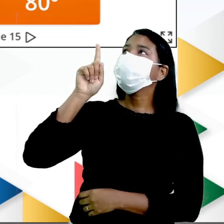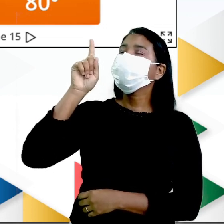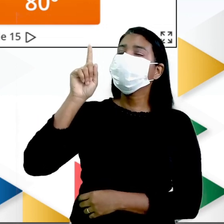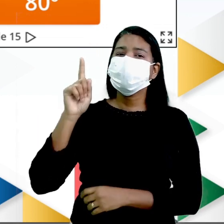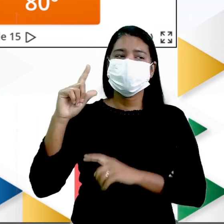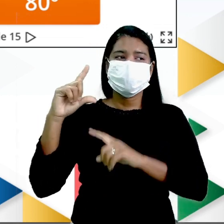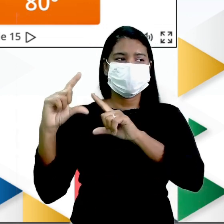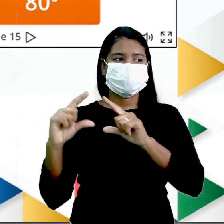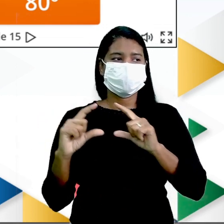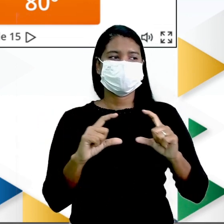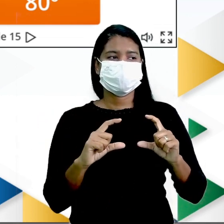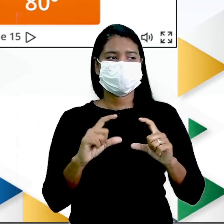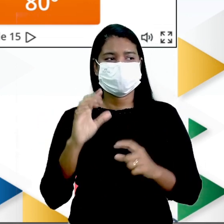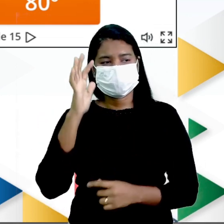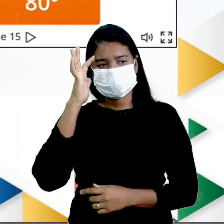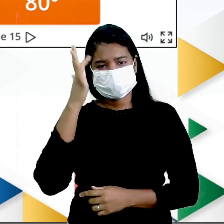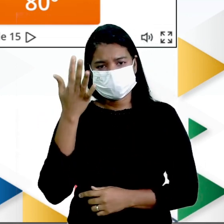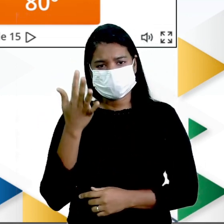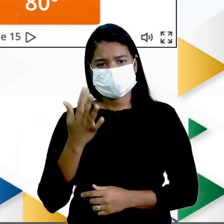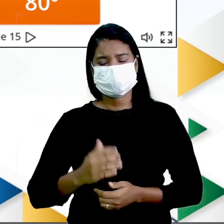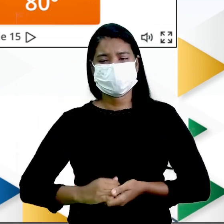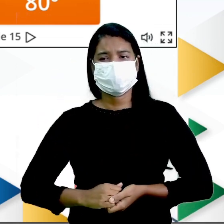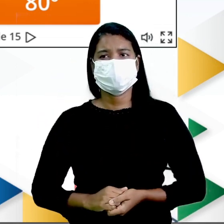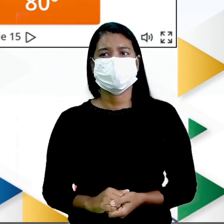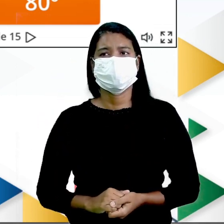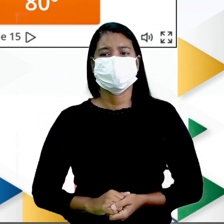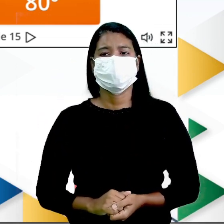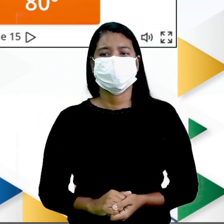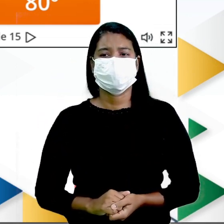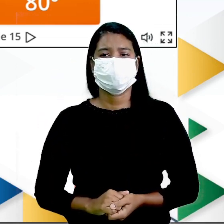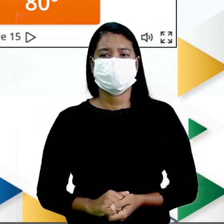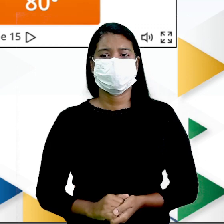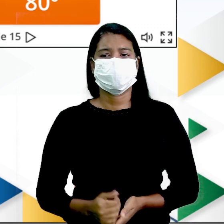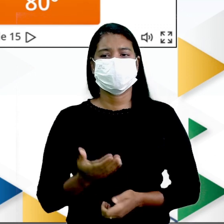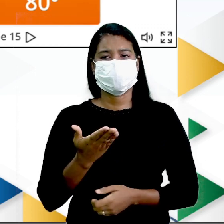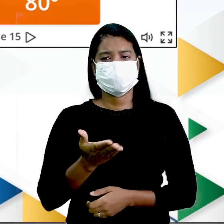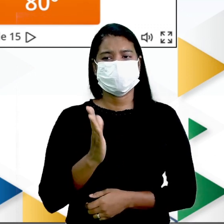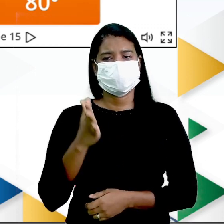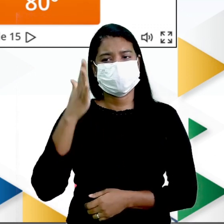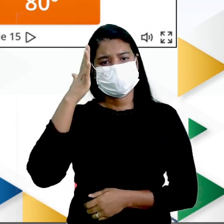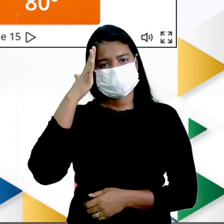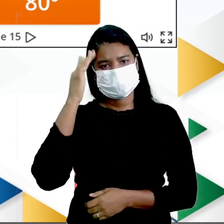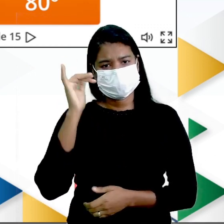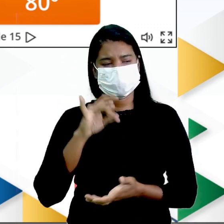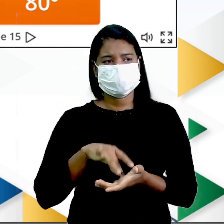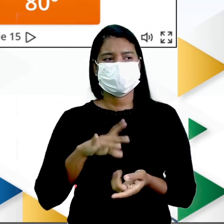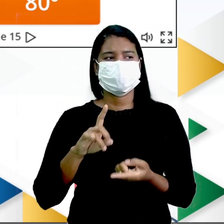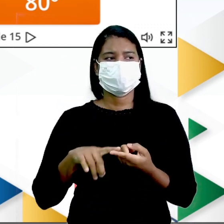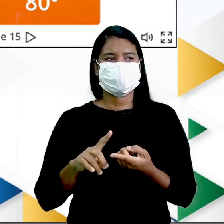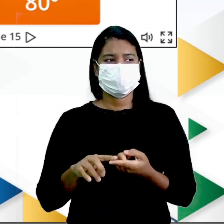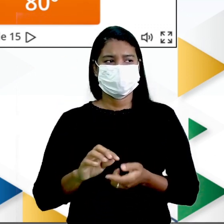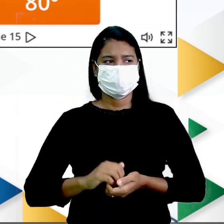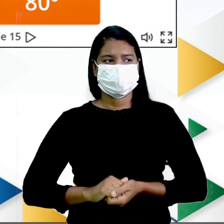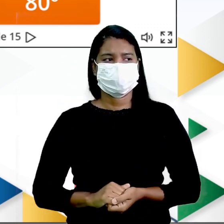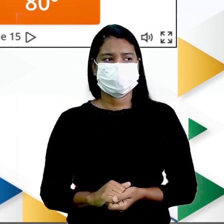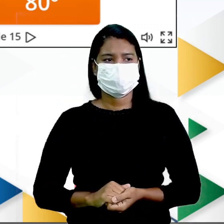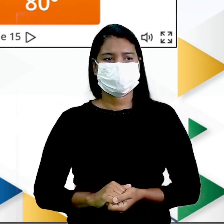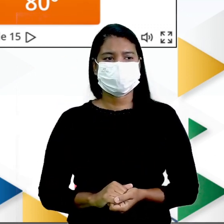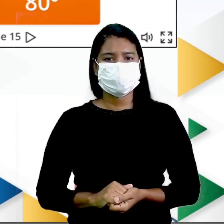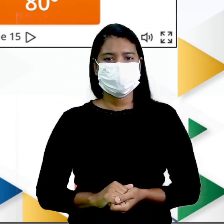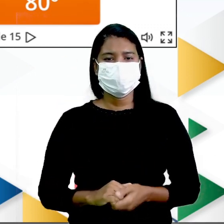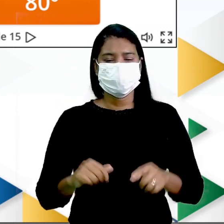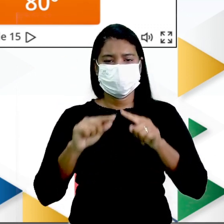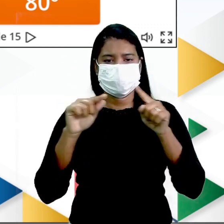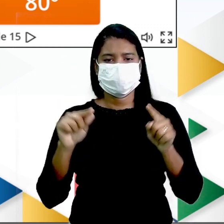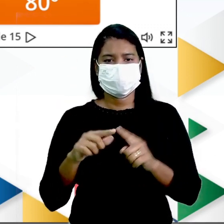slide, porque eu vou resolver, tá bom? Você já sabe que a soma dos ângulos internos de qualquer triângulo é